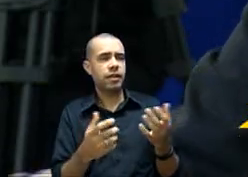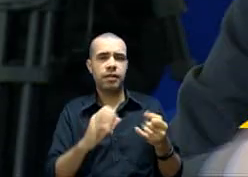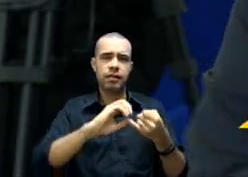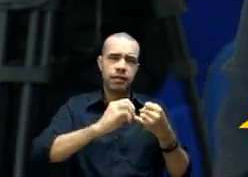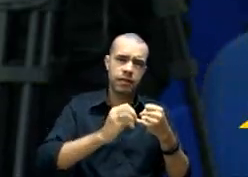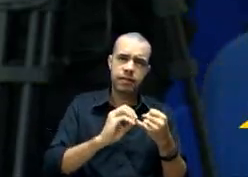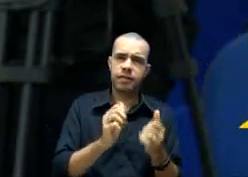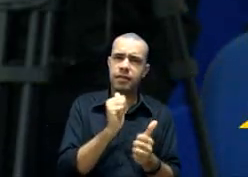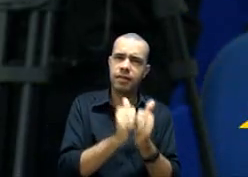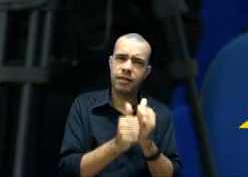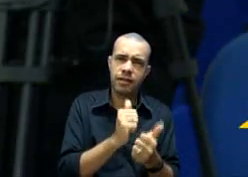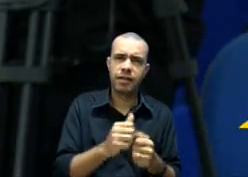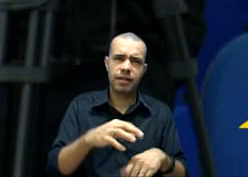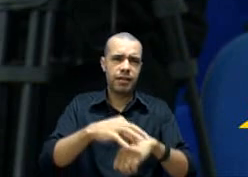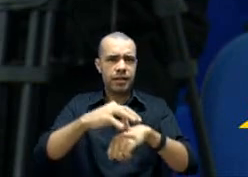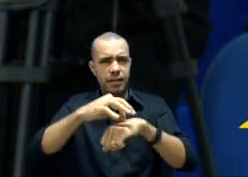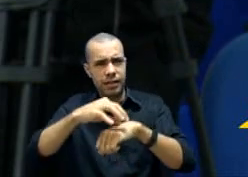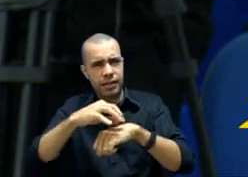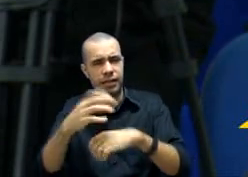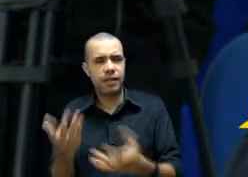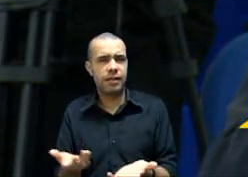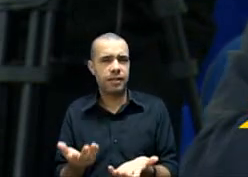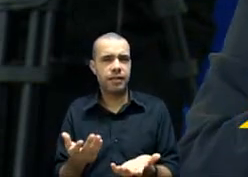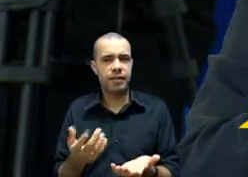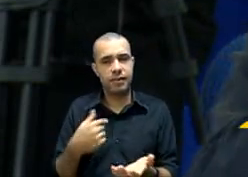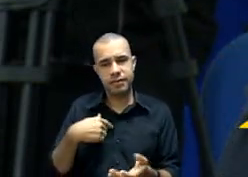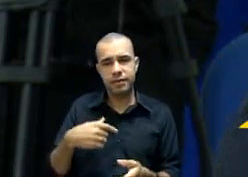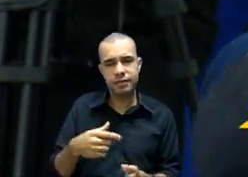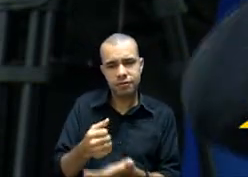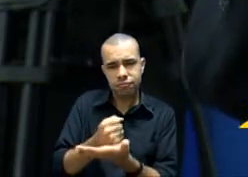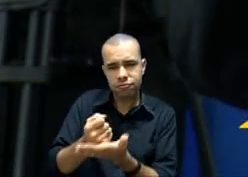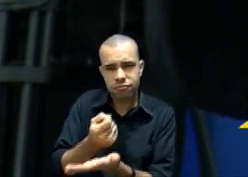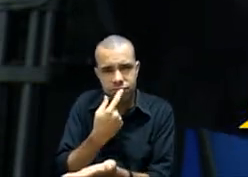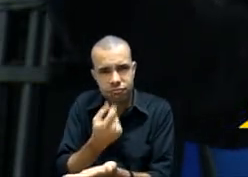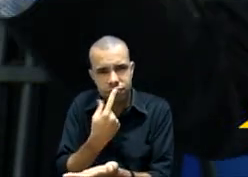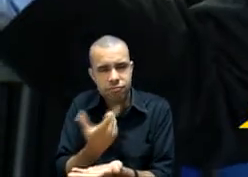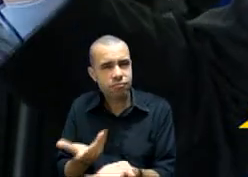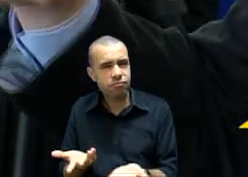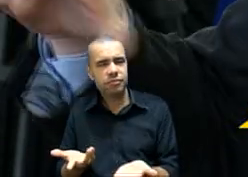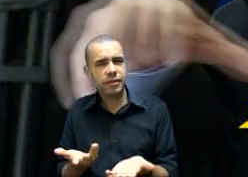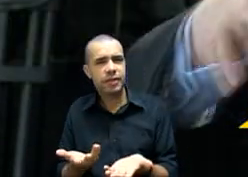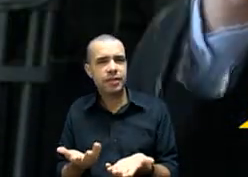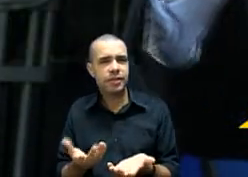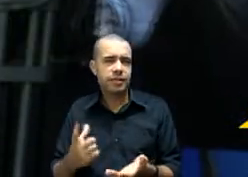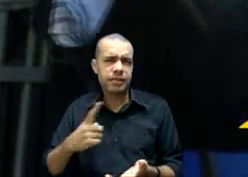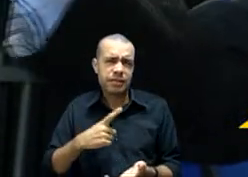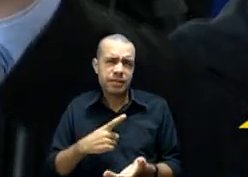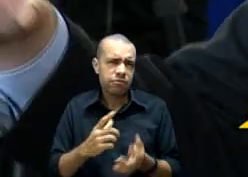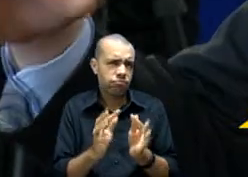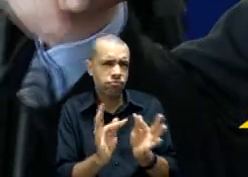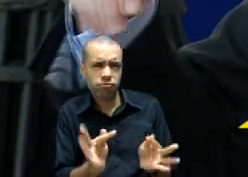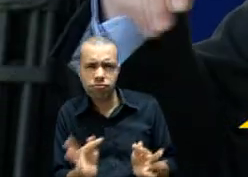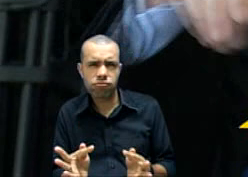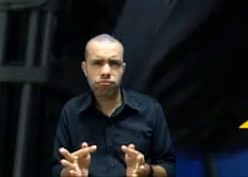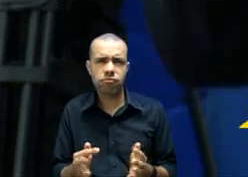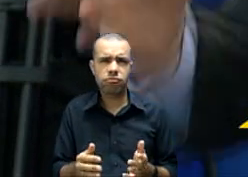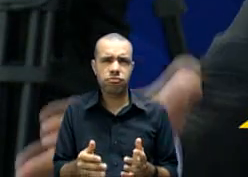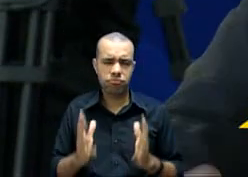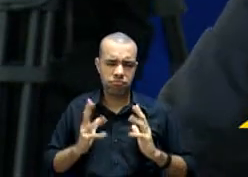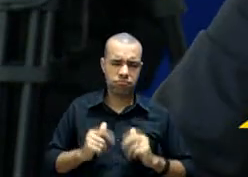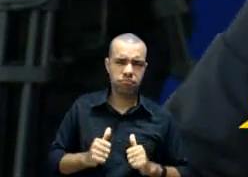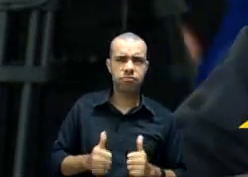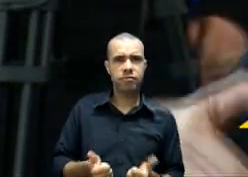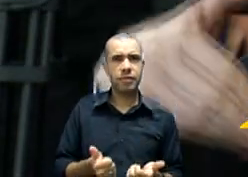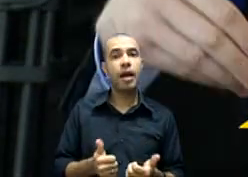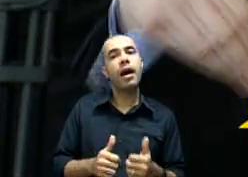tiver carne, tiver na caixinha de remédio, tiver o básico, higiene, aí você troca a